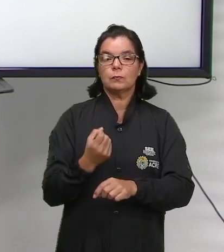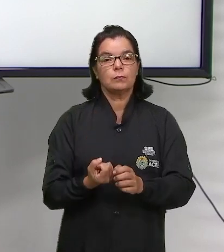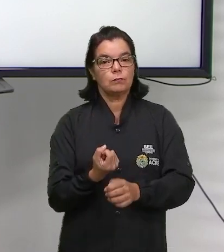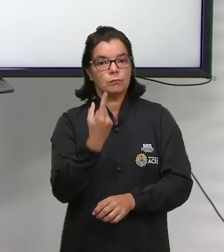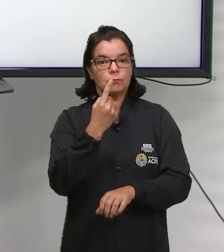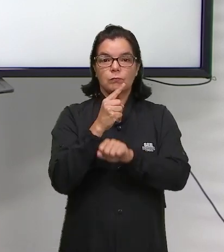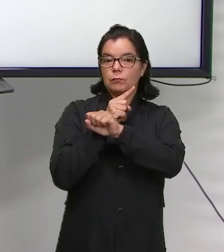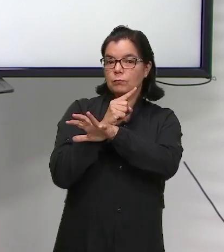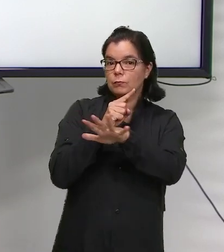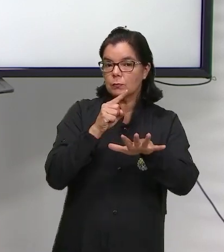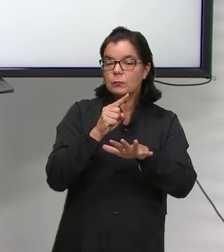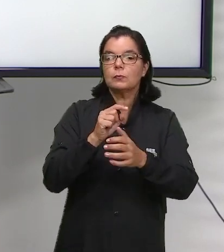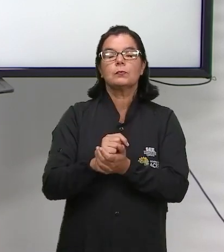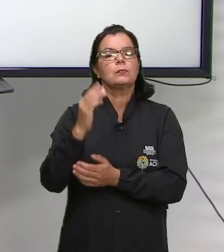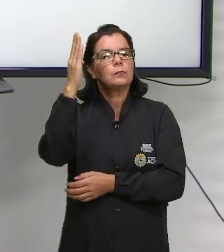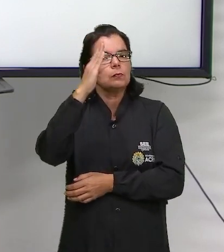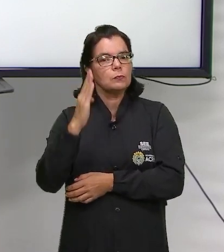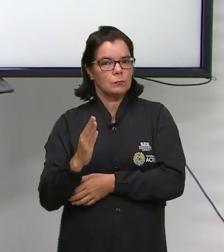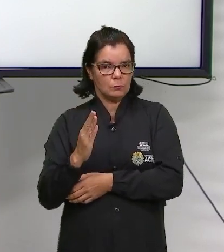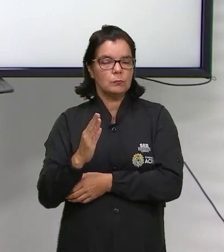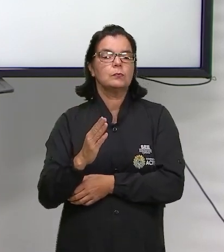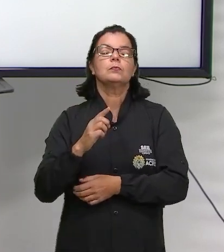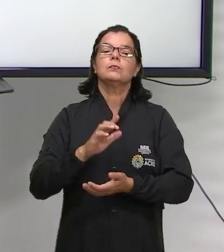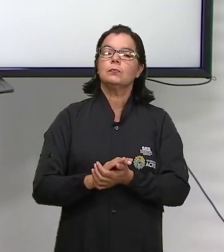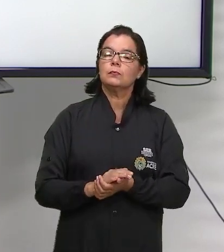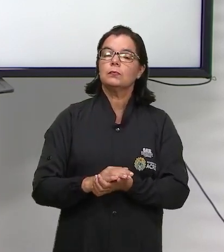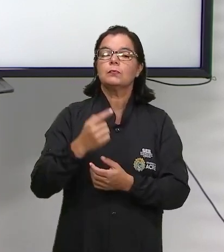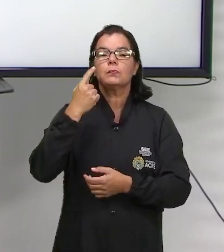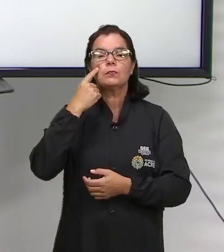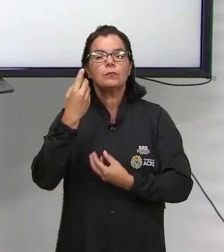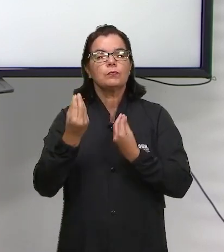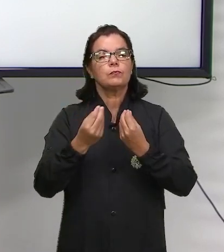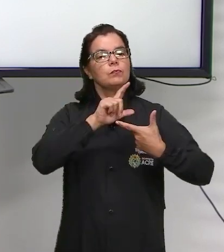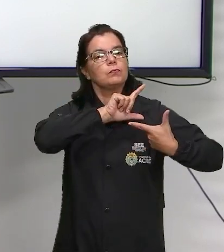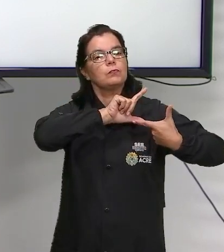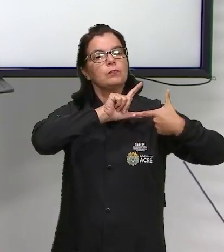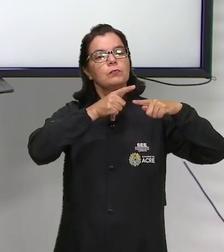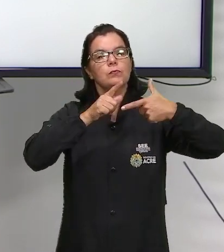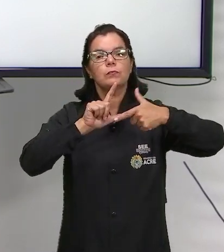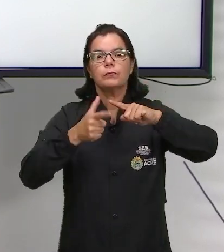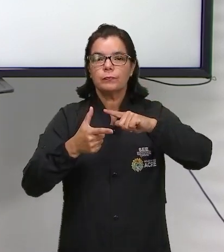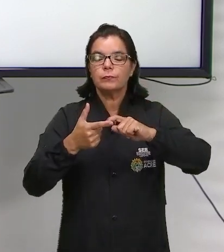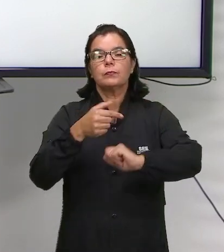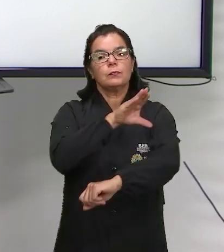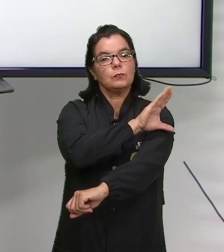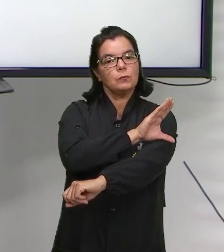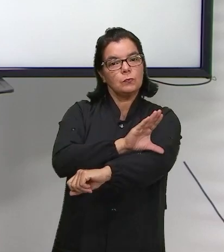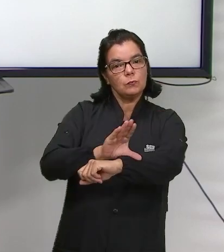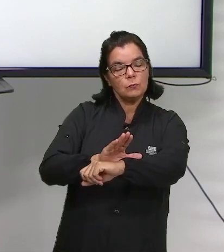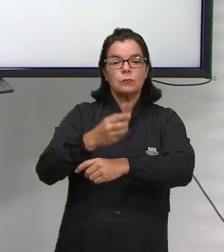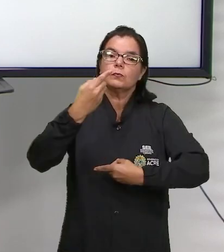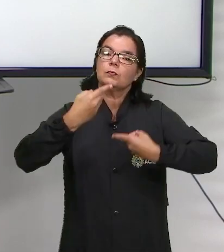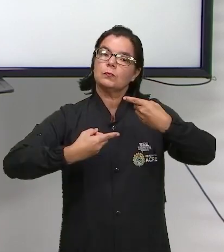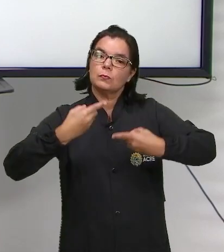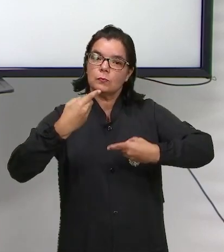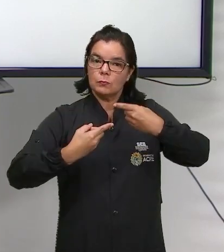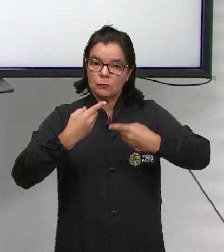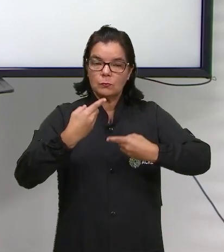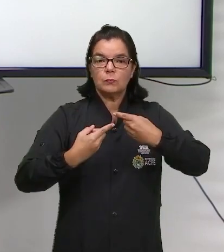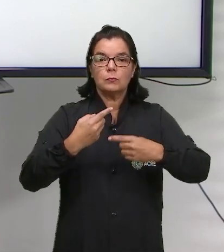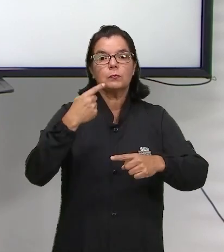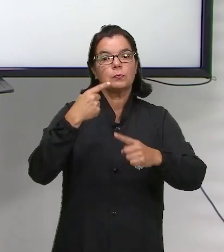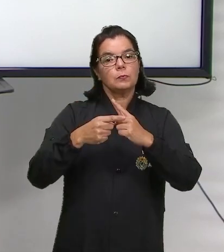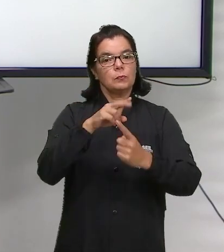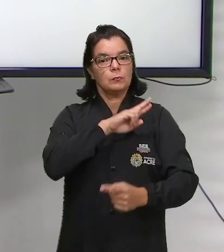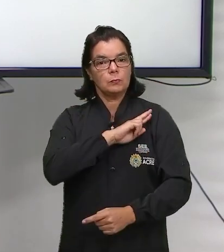o Brasil ele se encontrava num marasmo, né? Numa tradição cultural e política por conta da República Café com